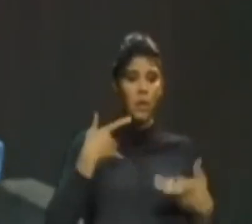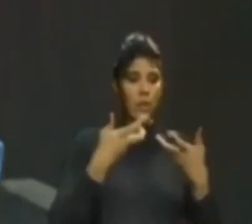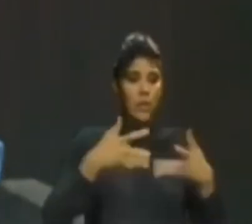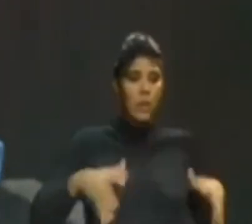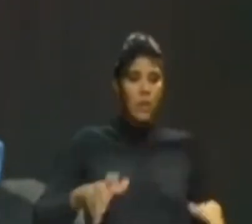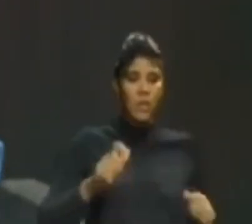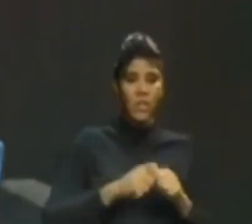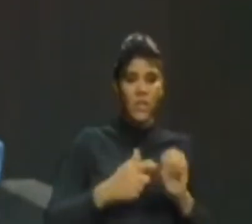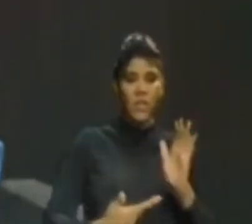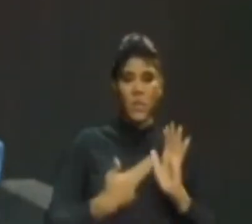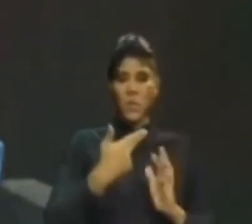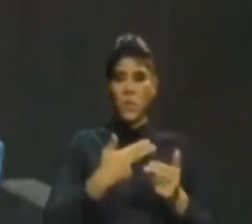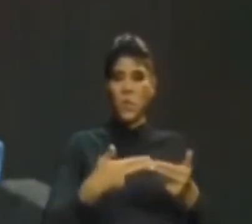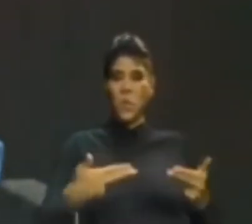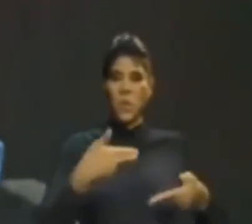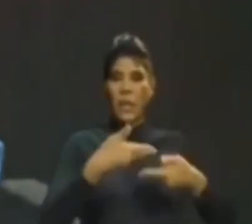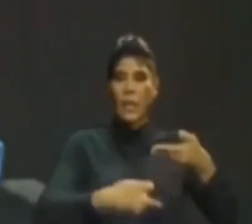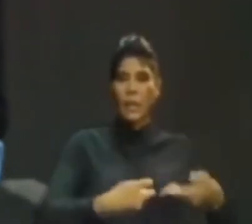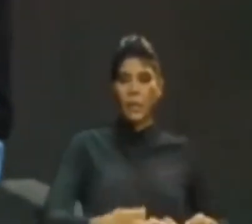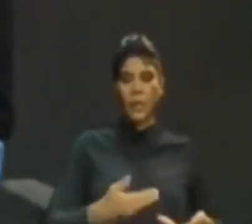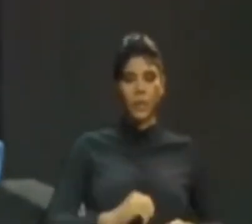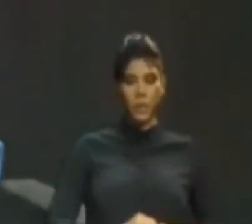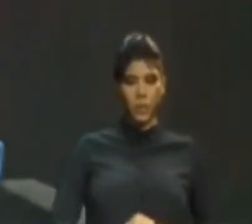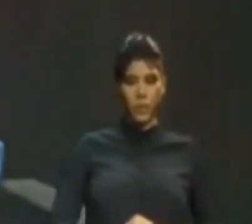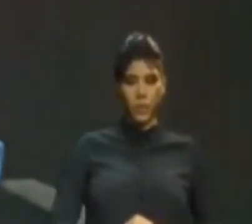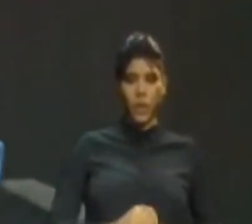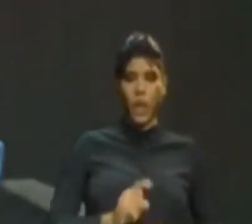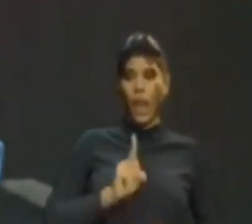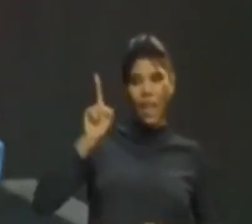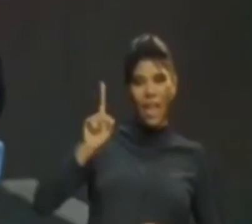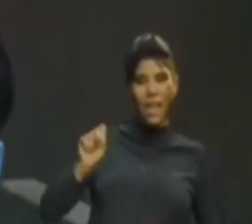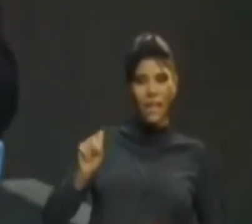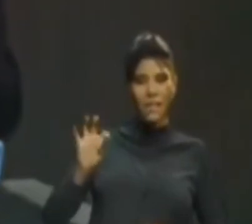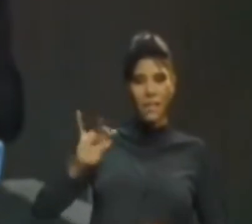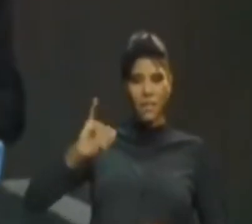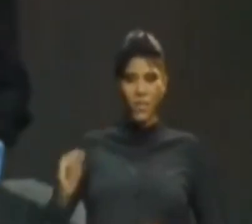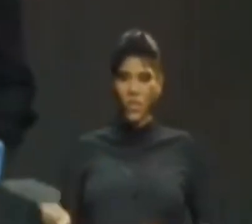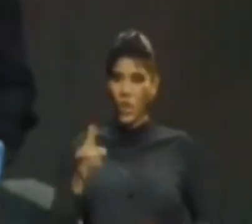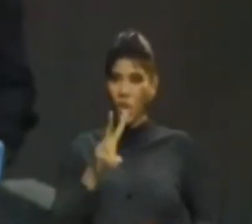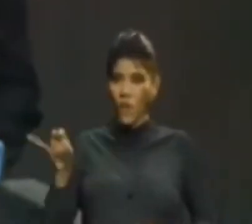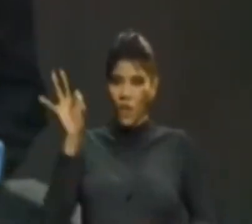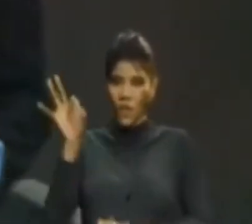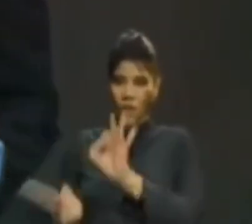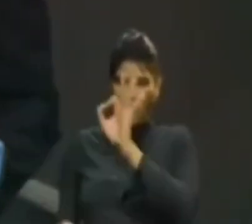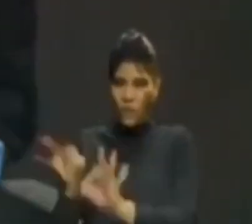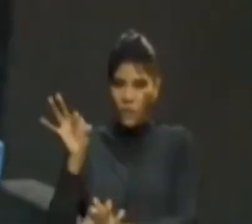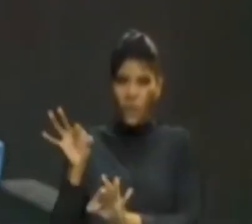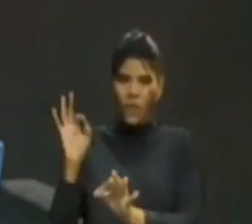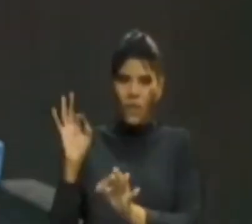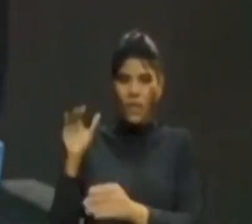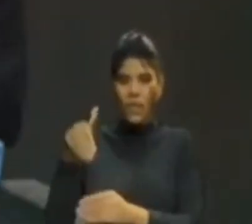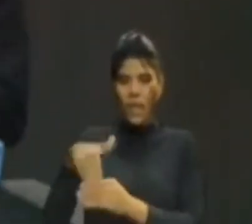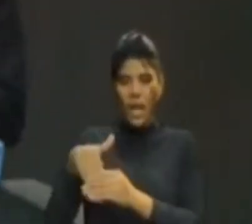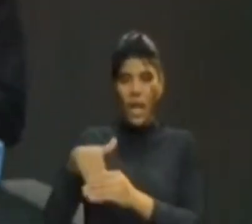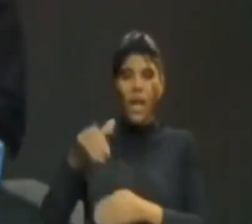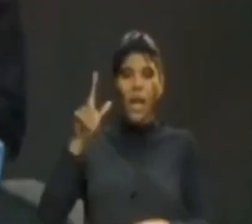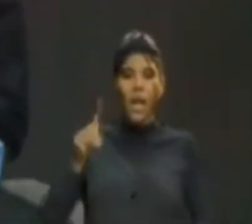saúde Portanto o que tem jogo lá no STJ deputados e deputadas é